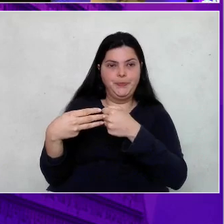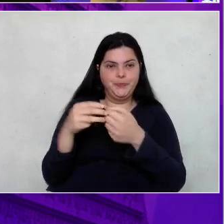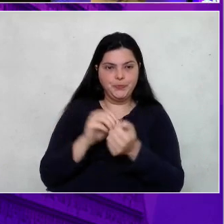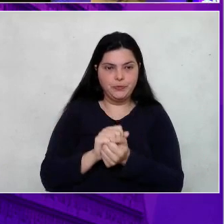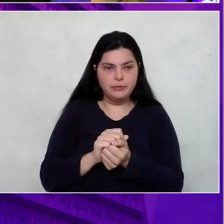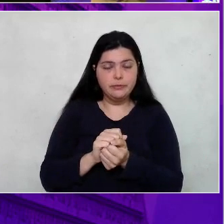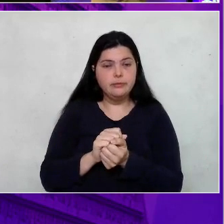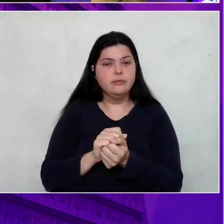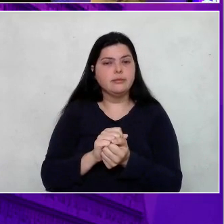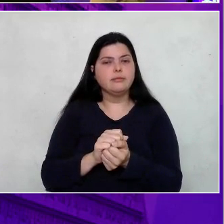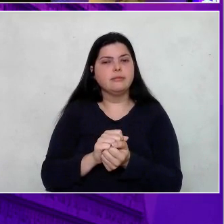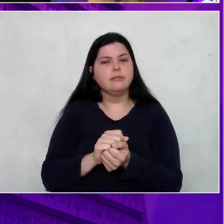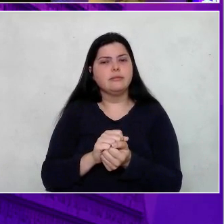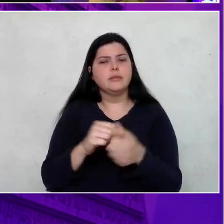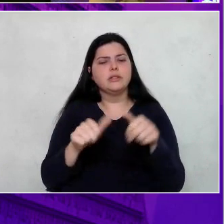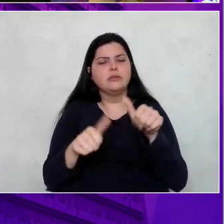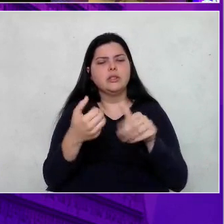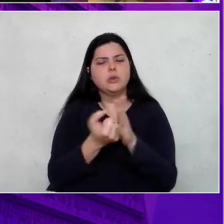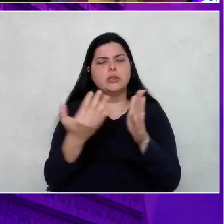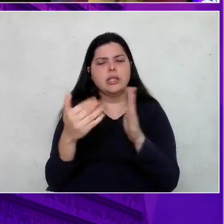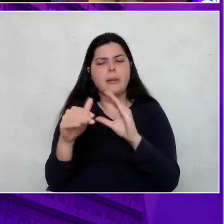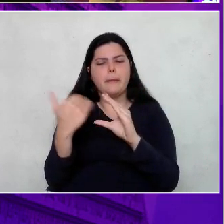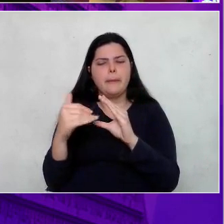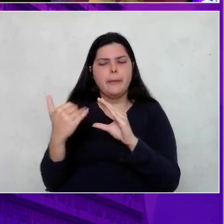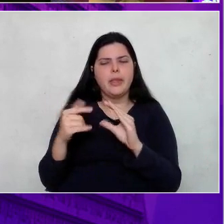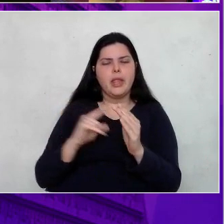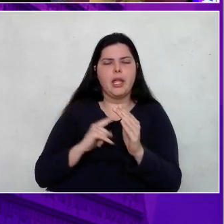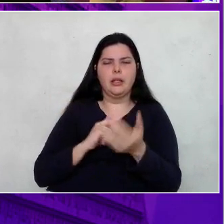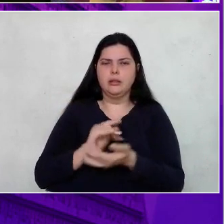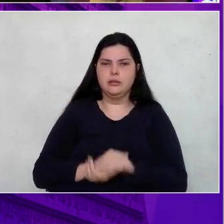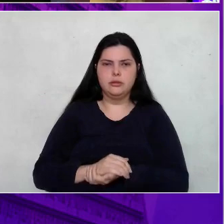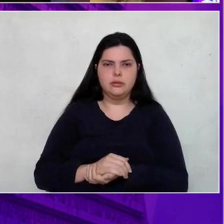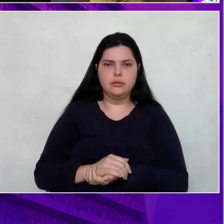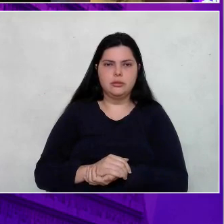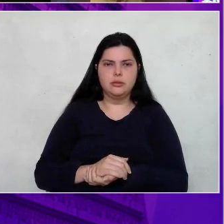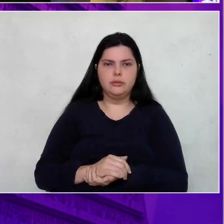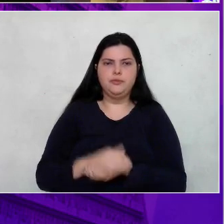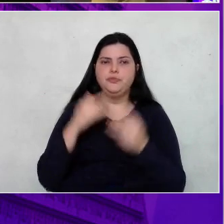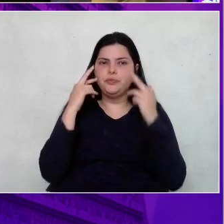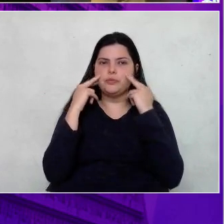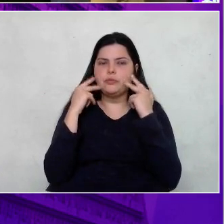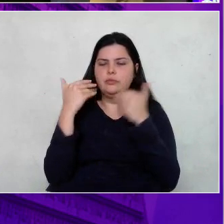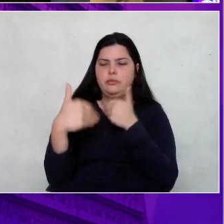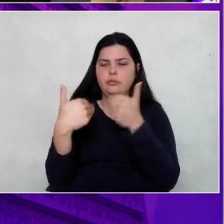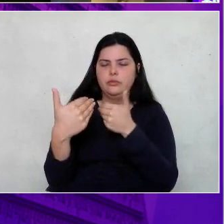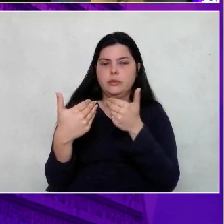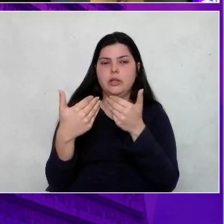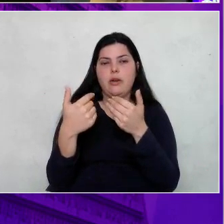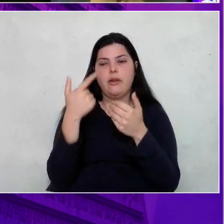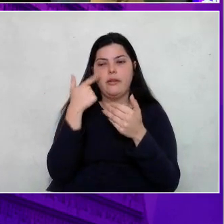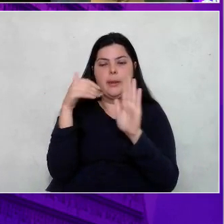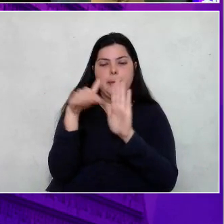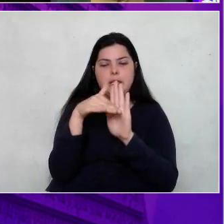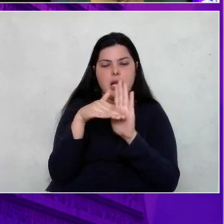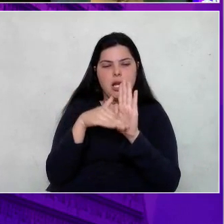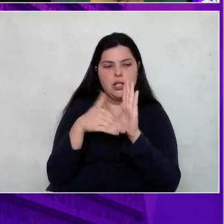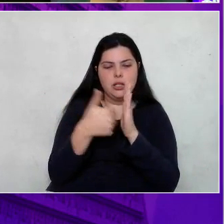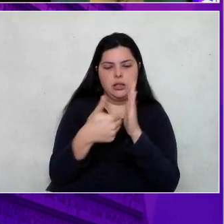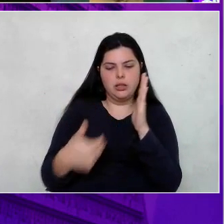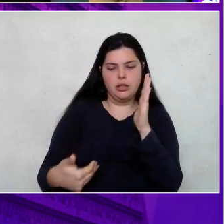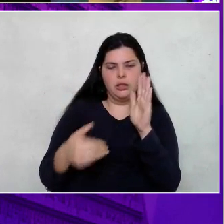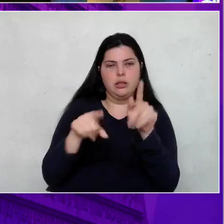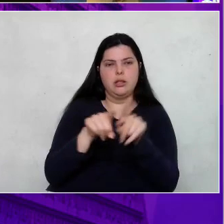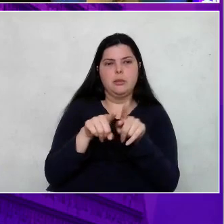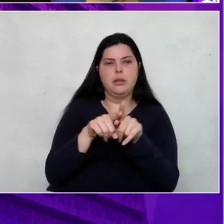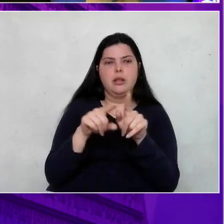pergunta quantas mensagens você tem que você recebeu. Normalmente, esse é o processo. Então, me lista as mensagens, me fala qual é